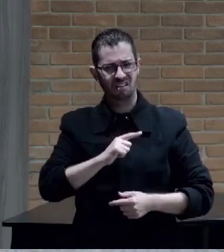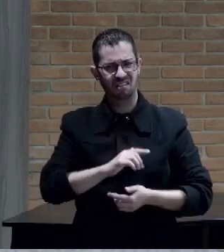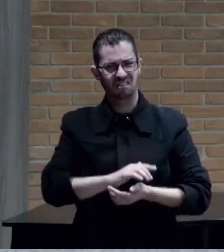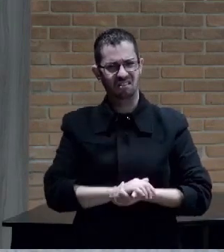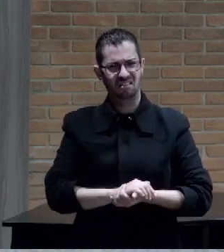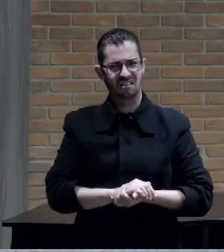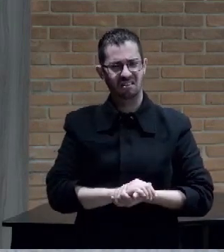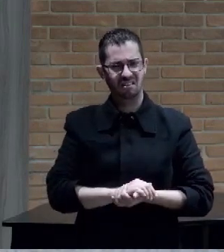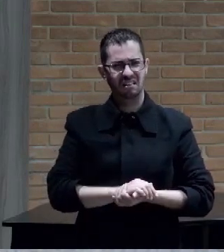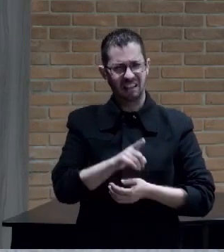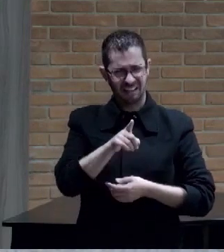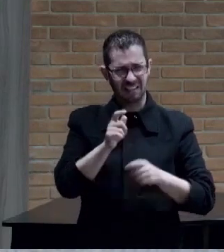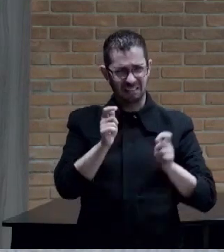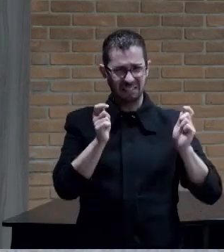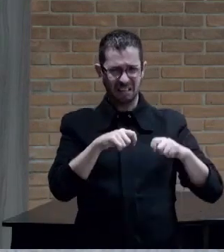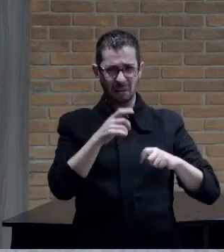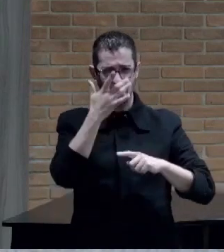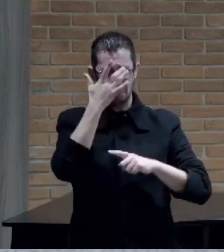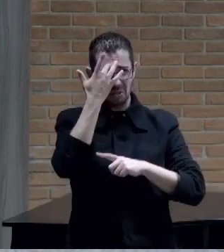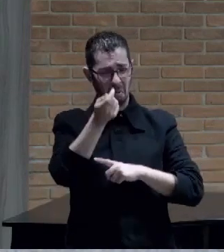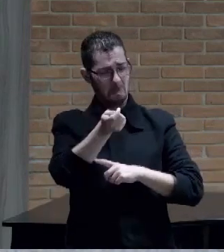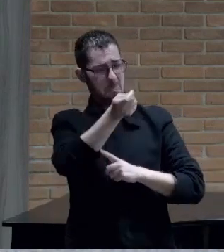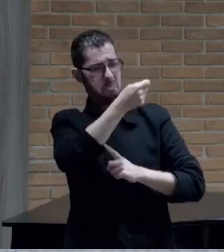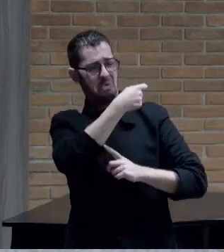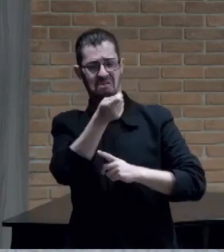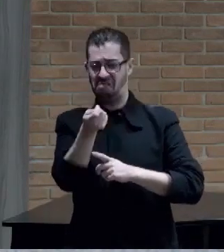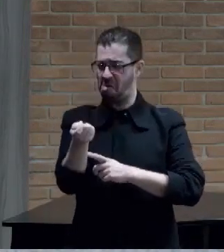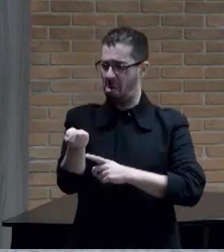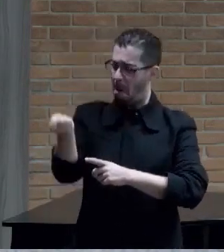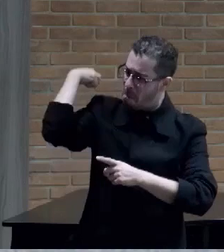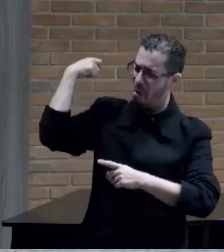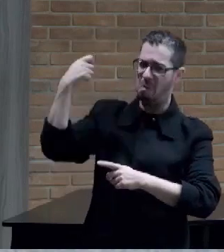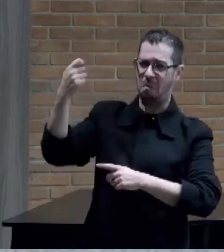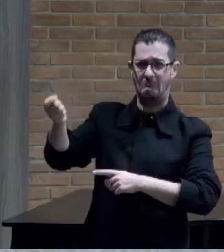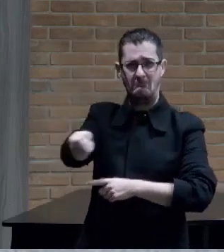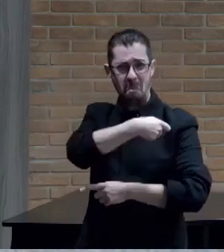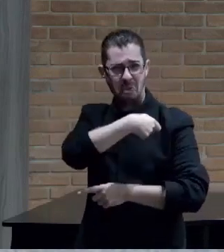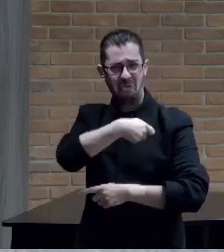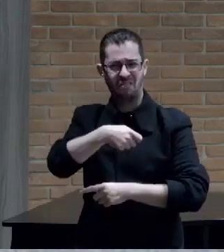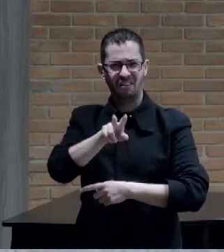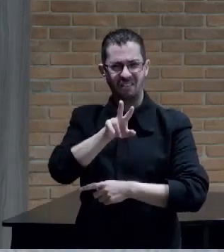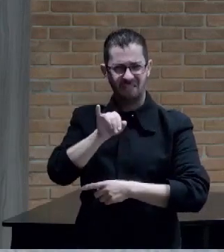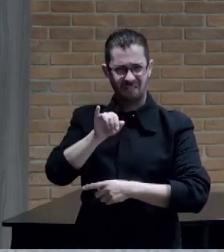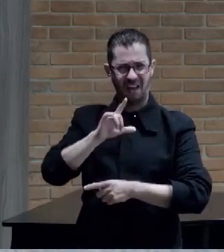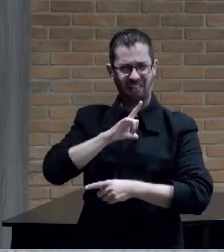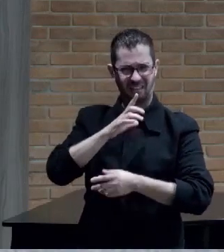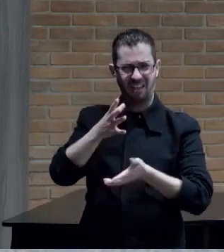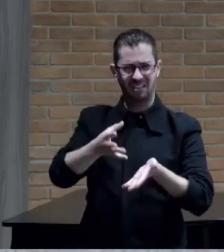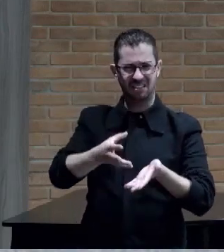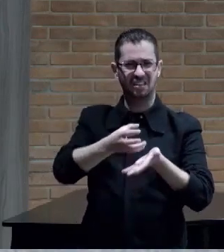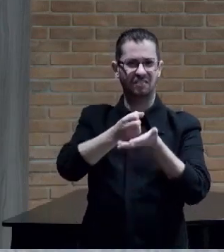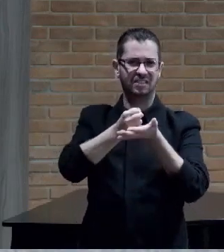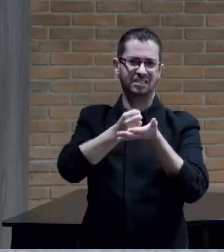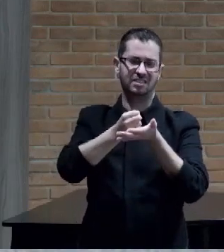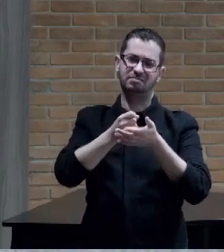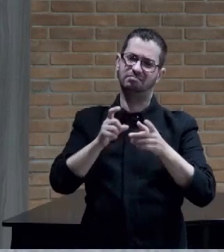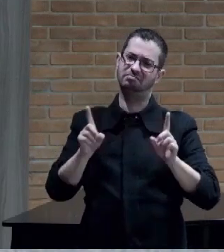Será que é dessa maneira que nós vamos atingir ou alcançar a salvação? Não é